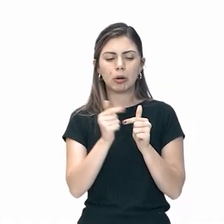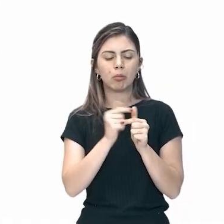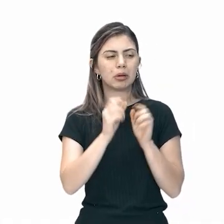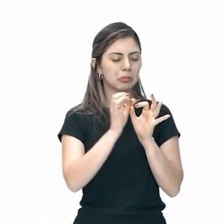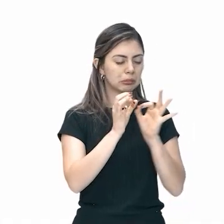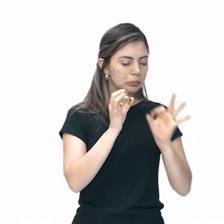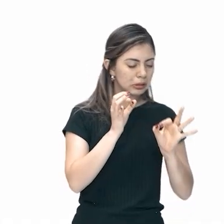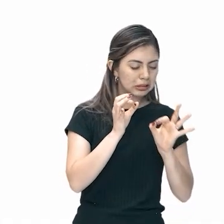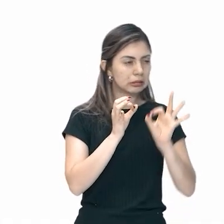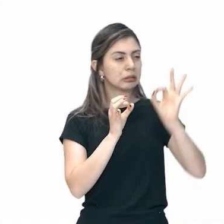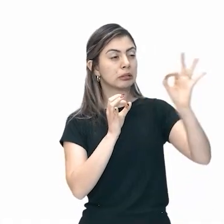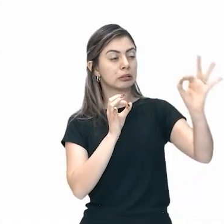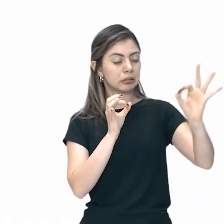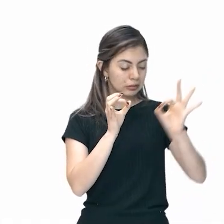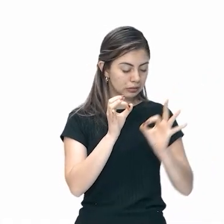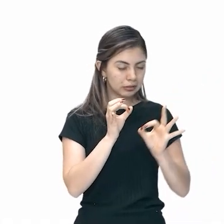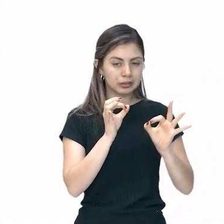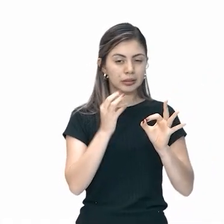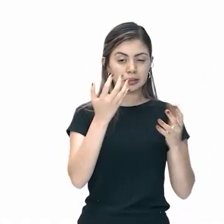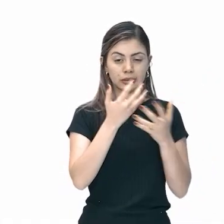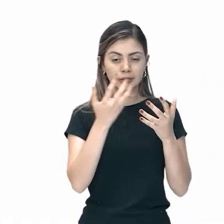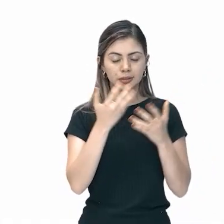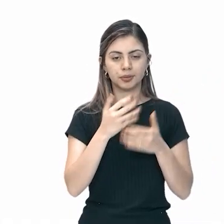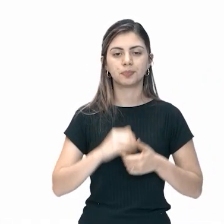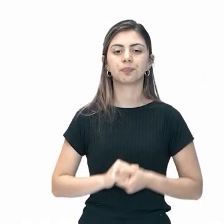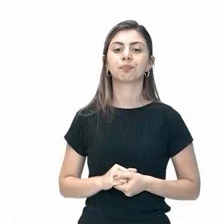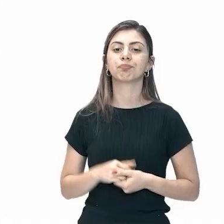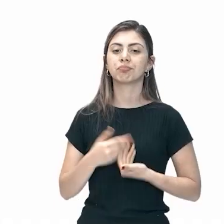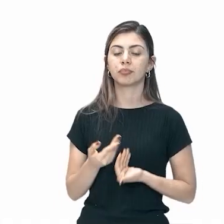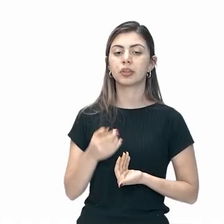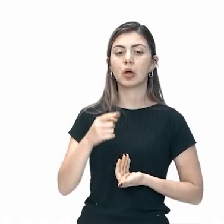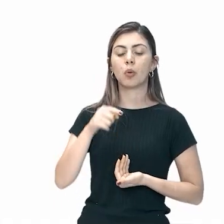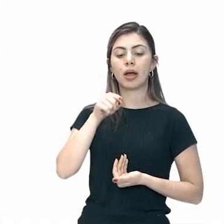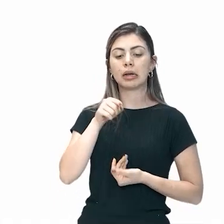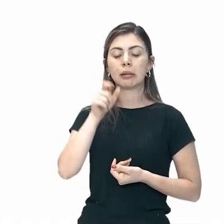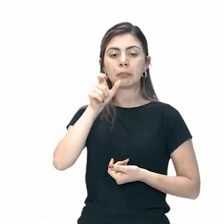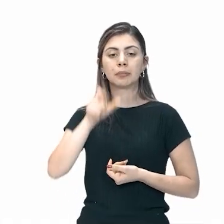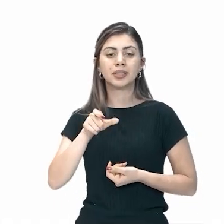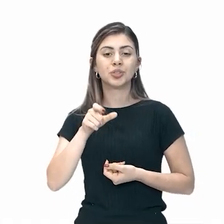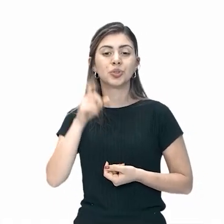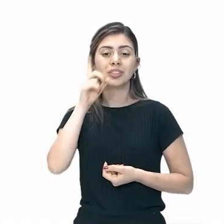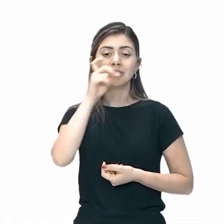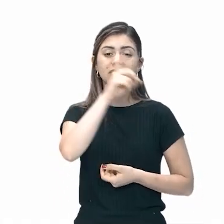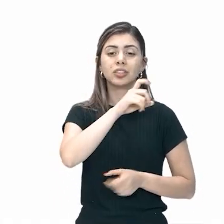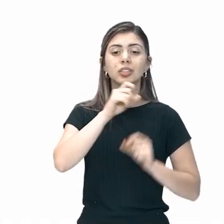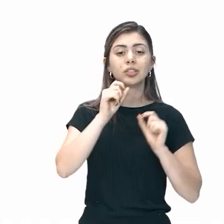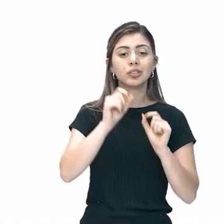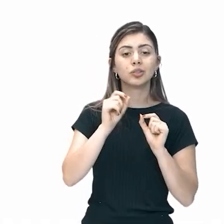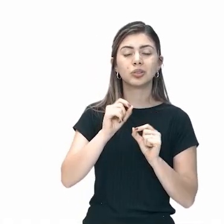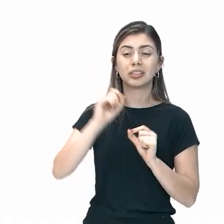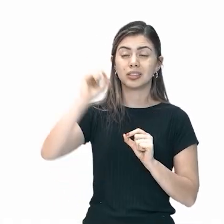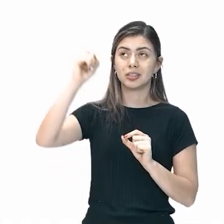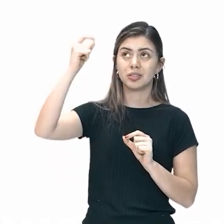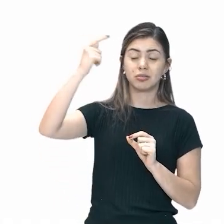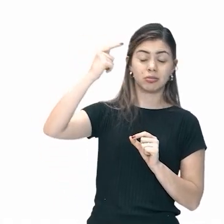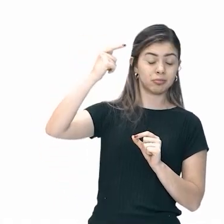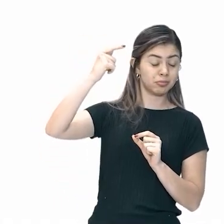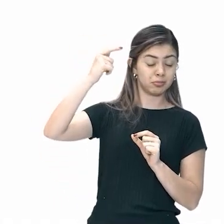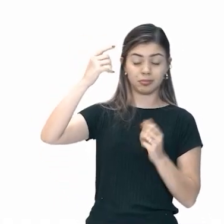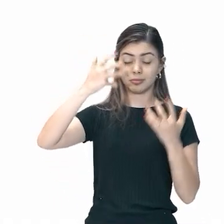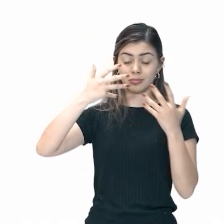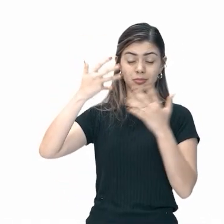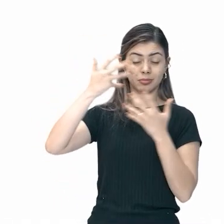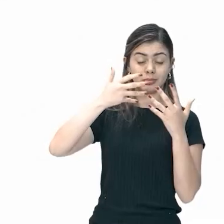longe. E uma grande marca de quem tem astigmatismo é que a pessoa tem muita dificuldade com luminosidade, tá, pessoal? Tem muita